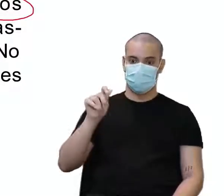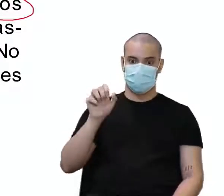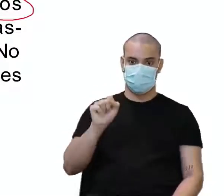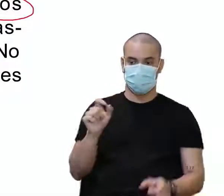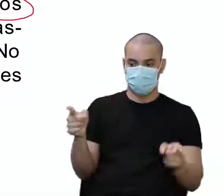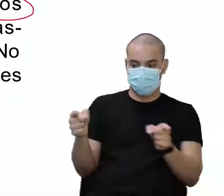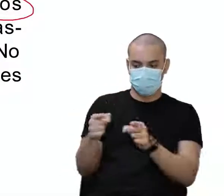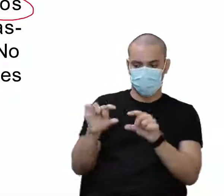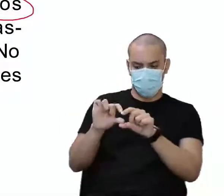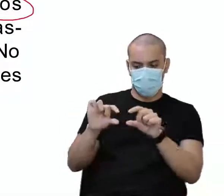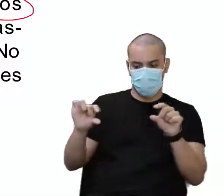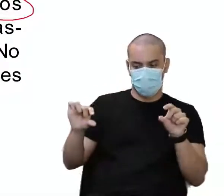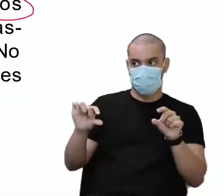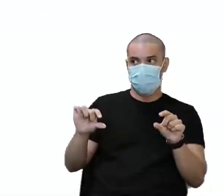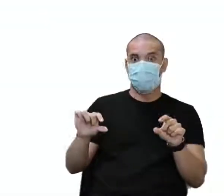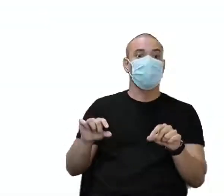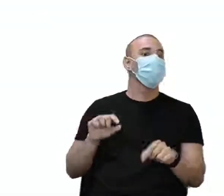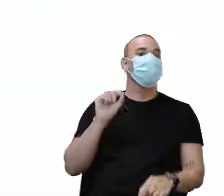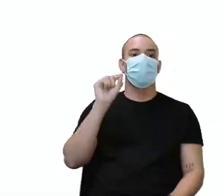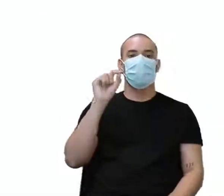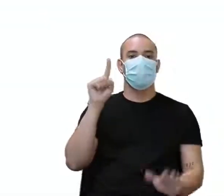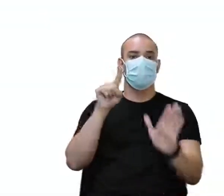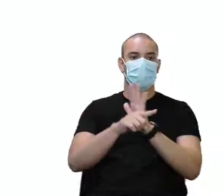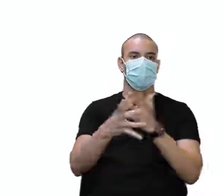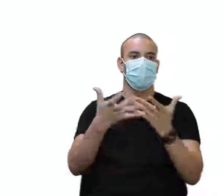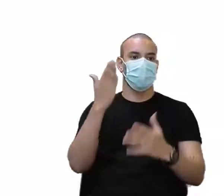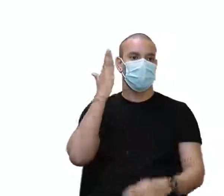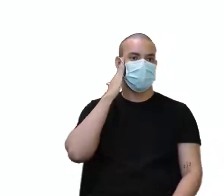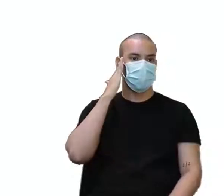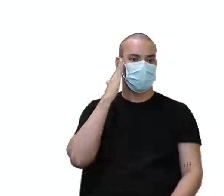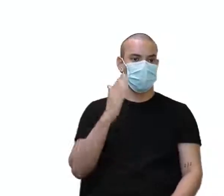copépodes, sardinhas e atuns. Olha lá o que a questão quer.